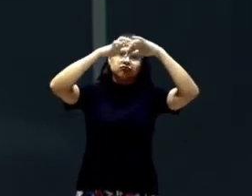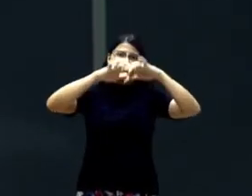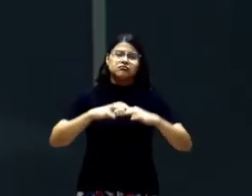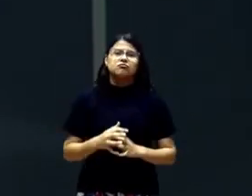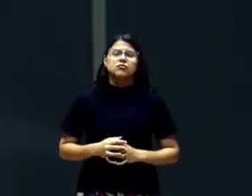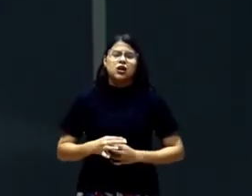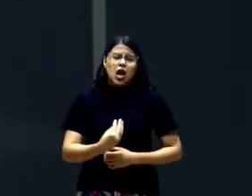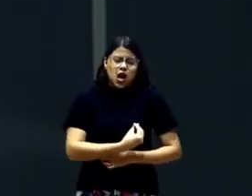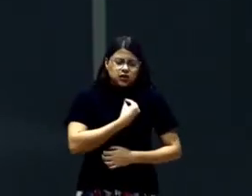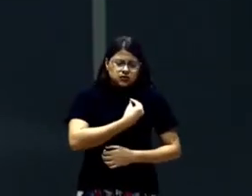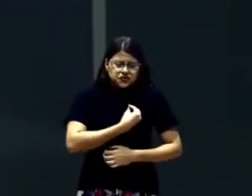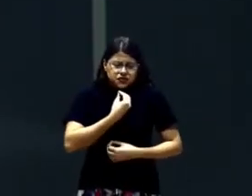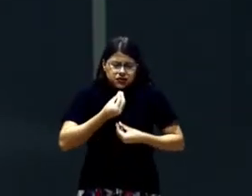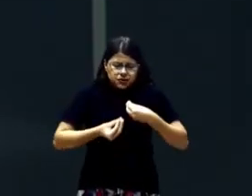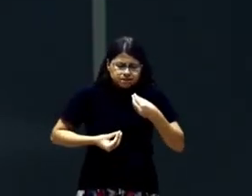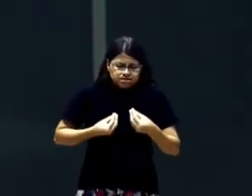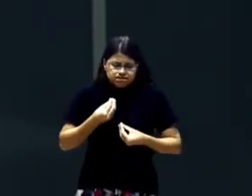que refletem na vida que está levando.